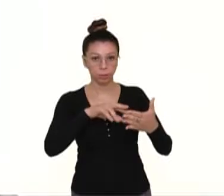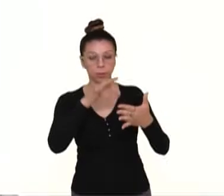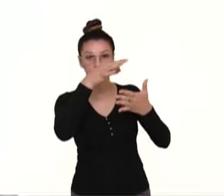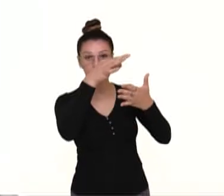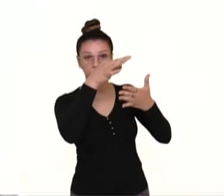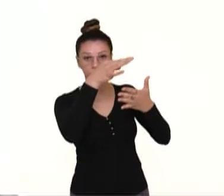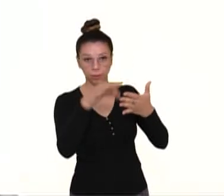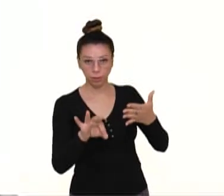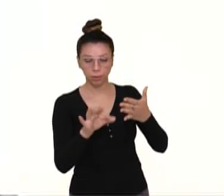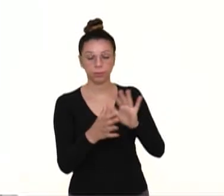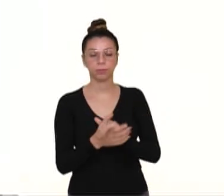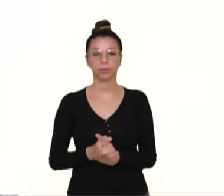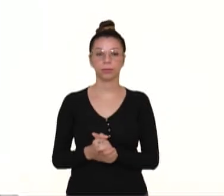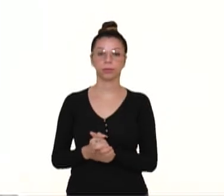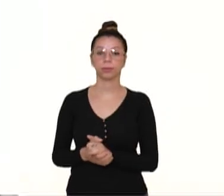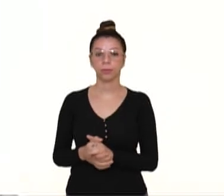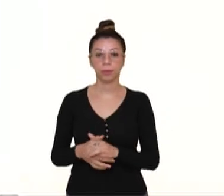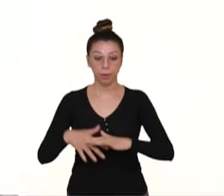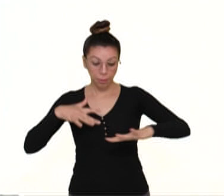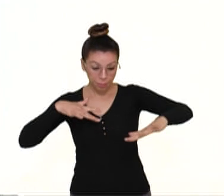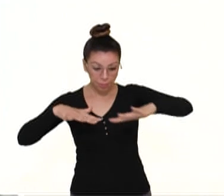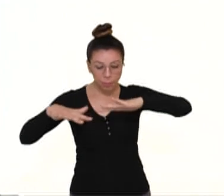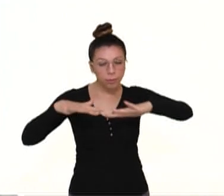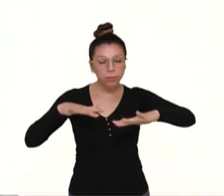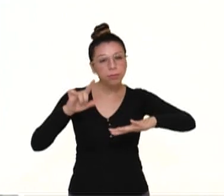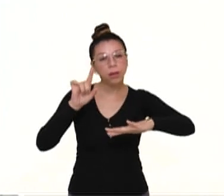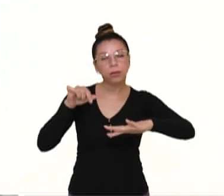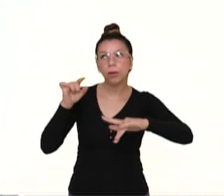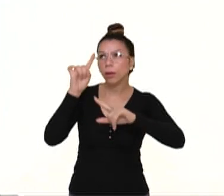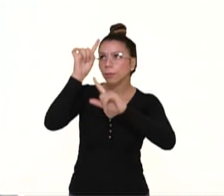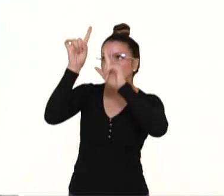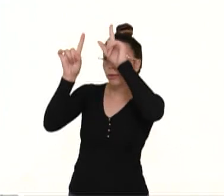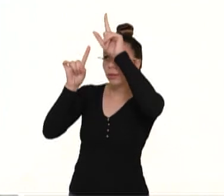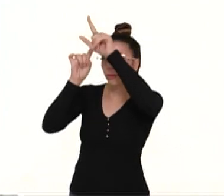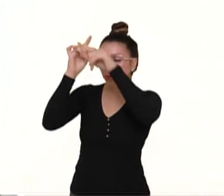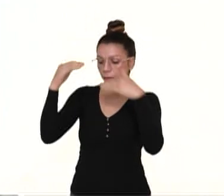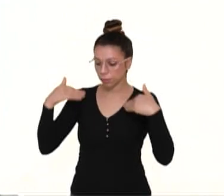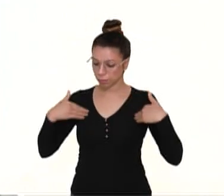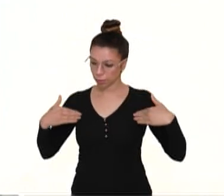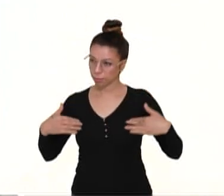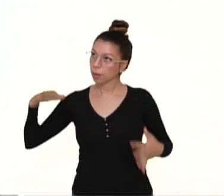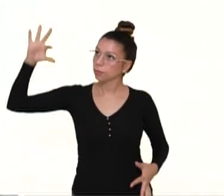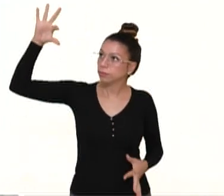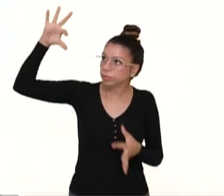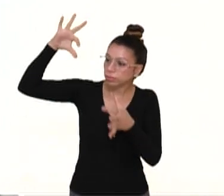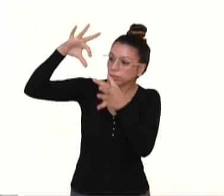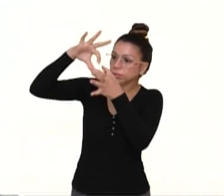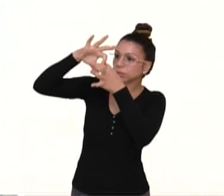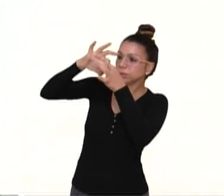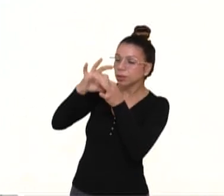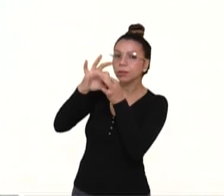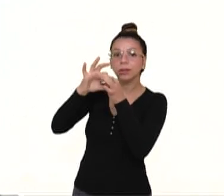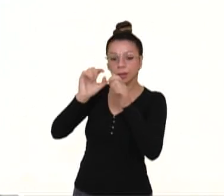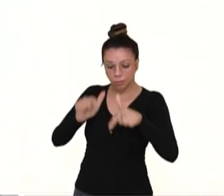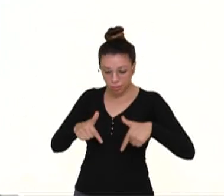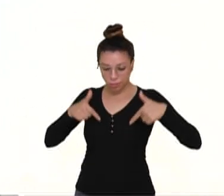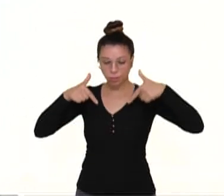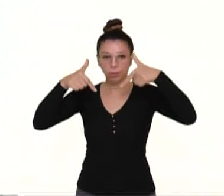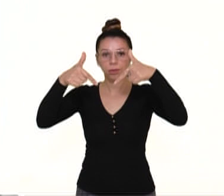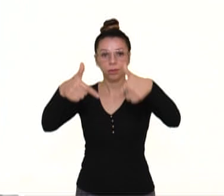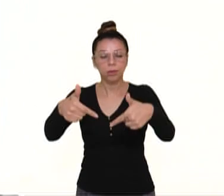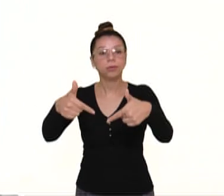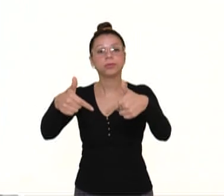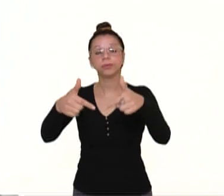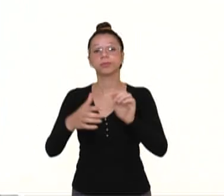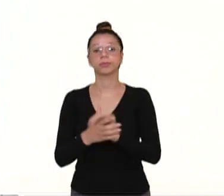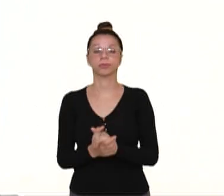A alternativa correta é que cada movimento é pensamento, uma vez que pensar pode ser considerada uma ação que envolve todo o